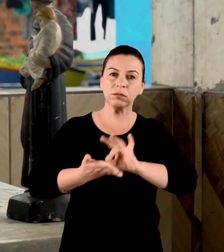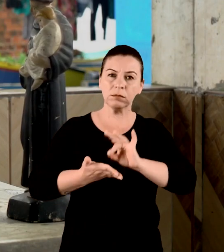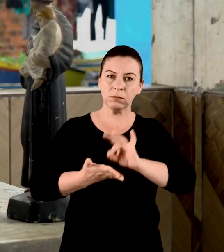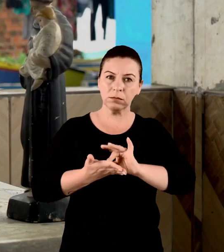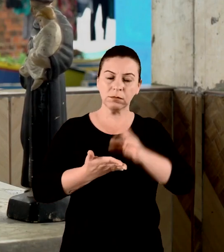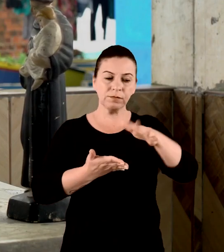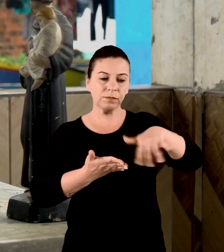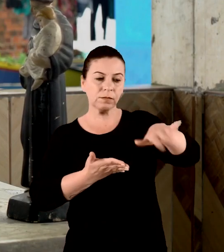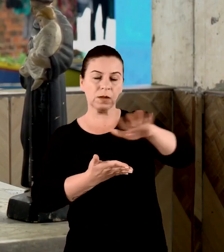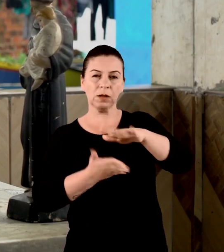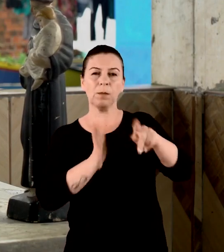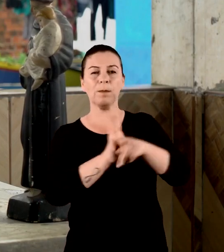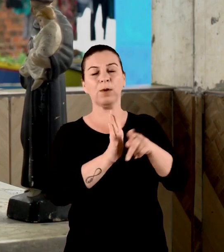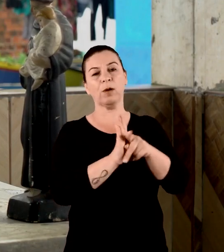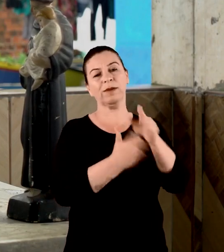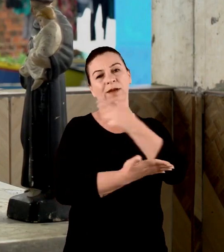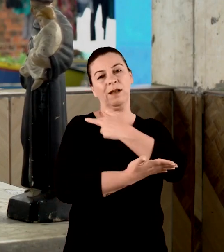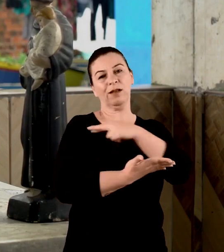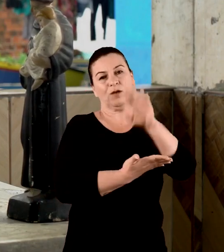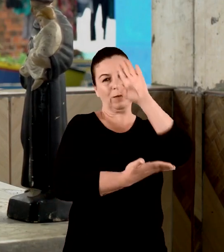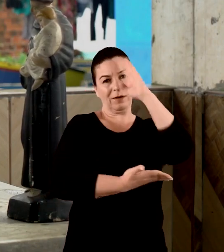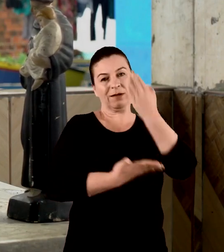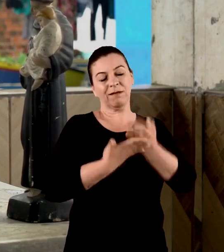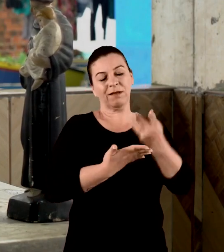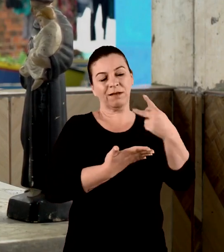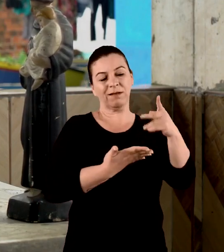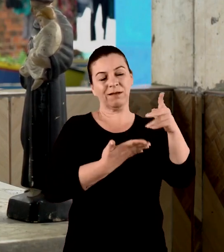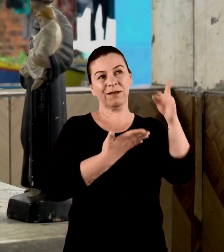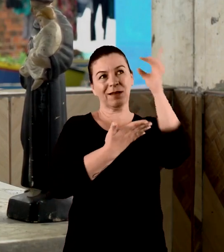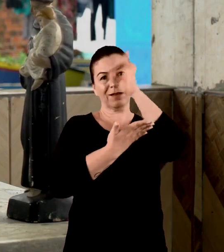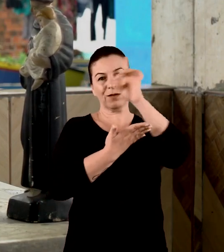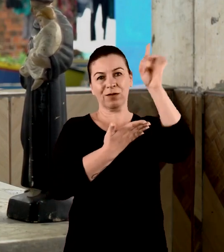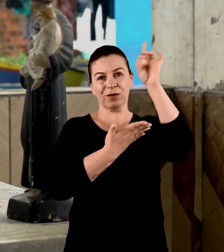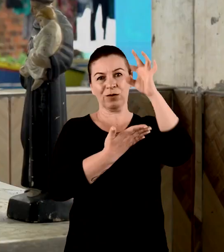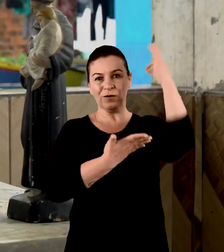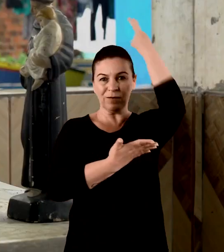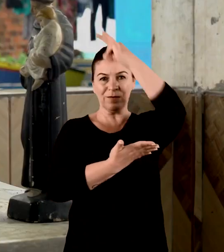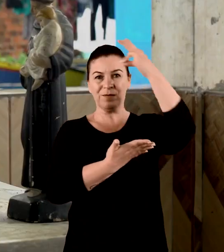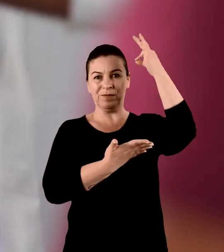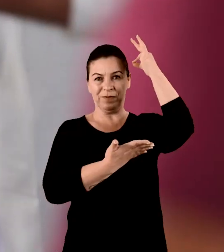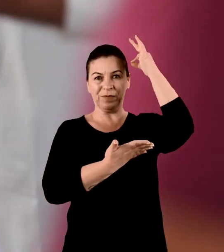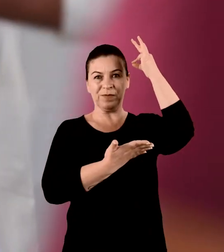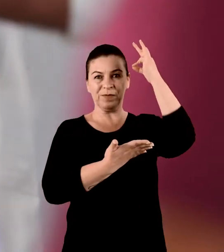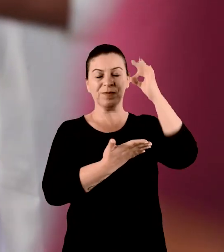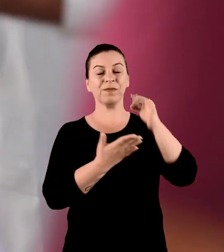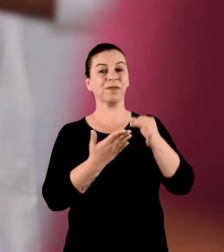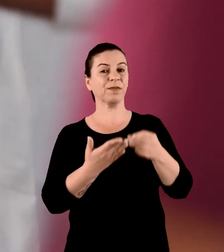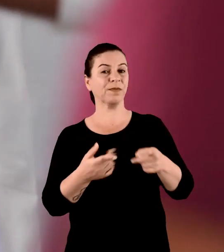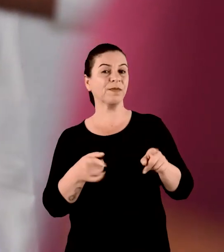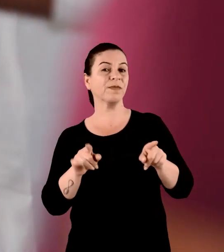da restauração e eles vão com a parte da mística do Divino Espírito Santo.